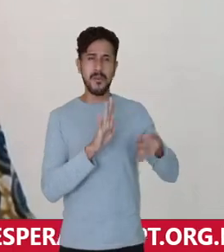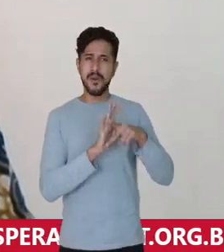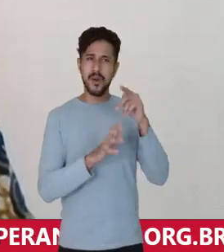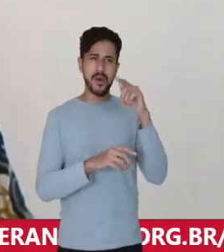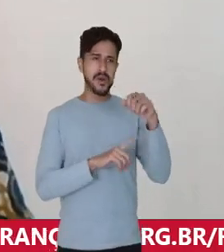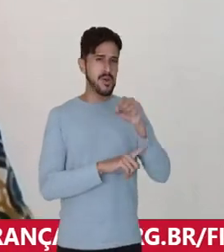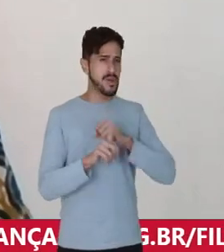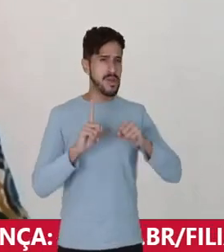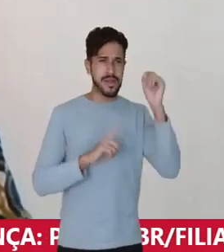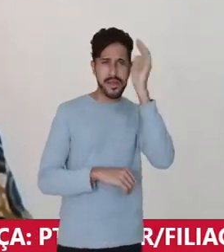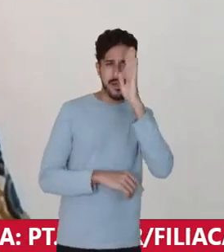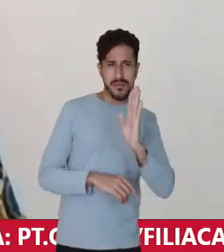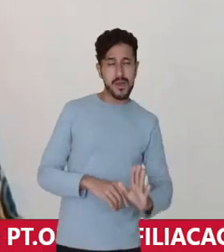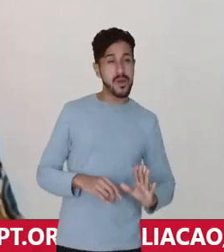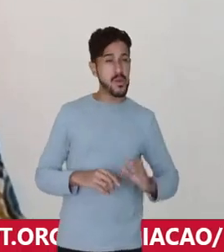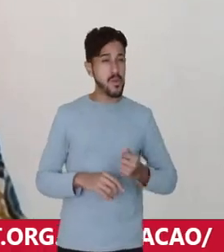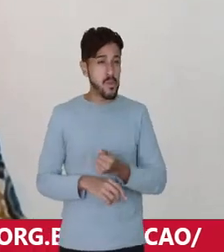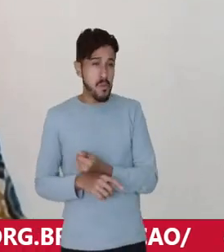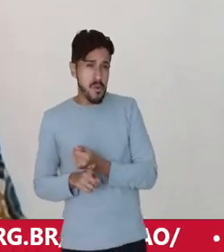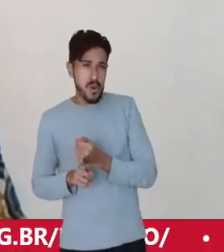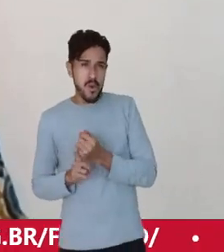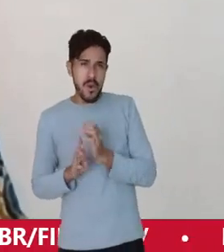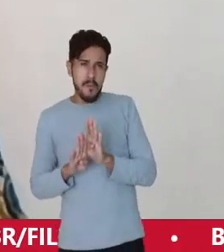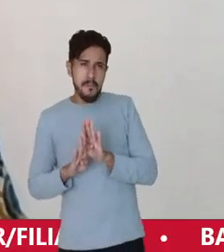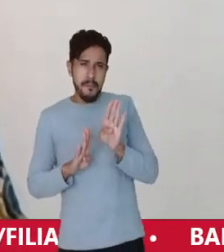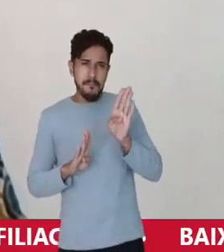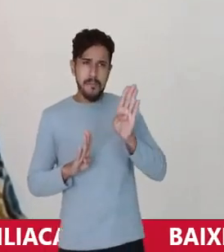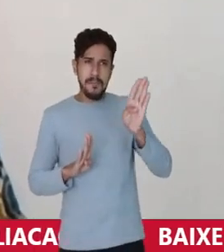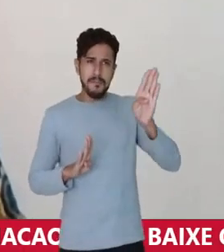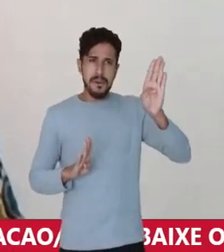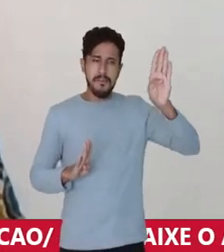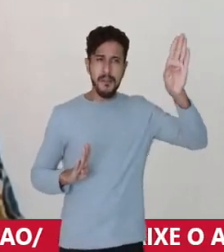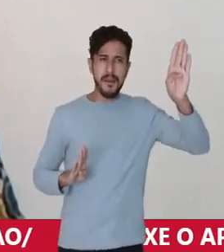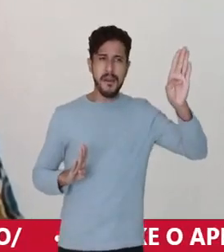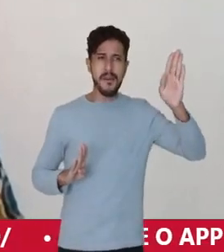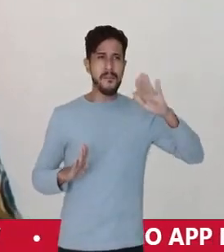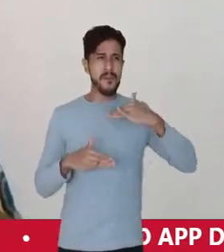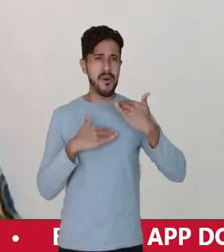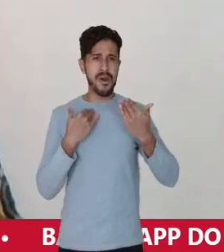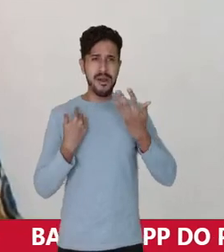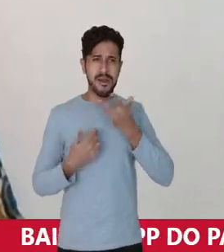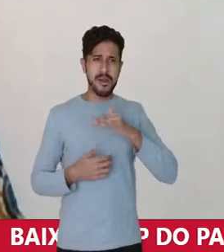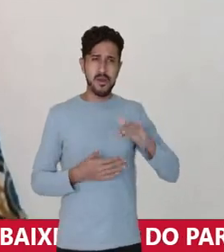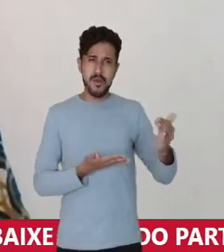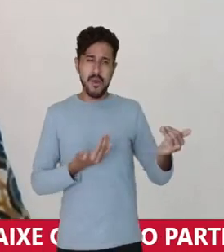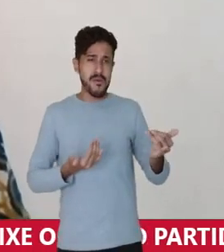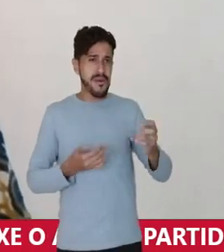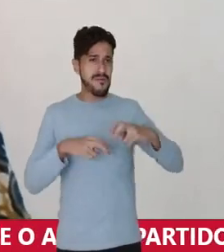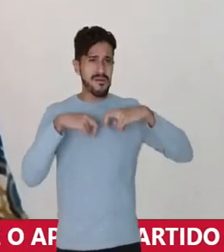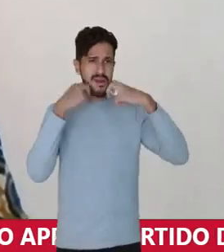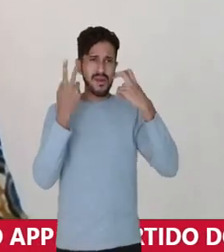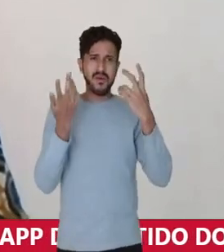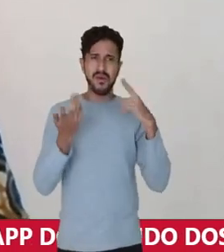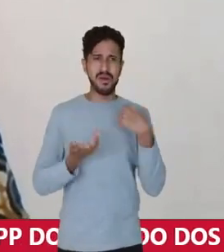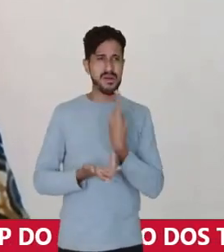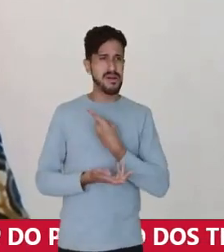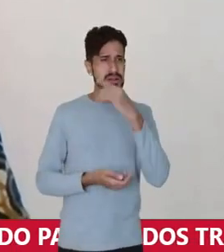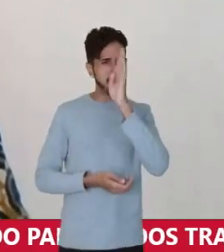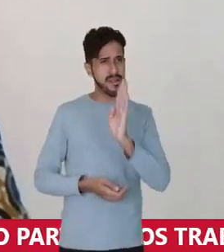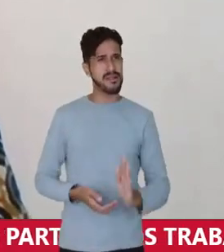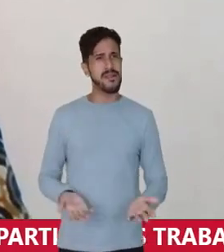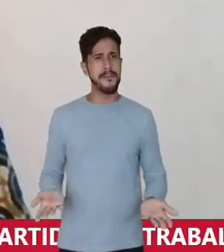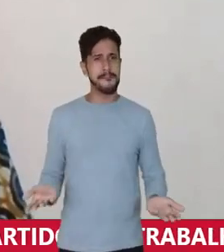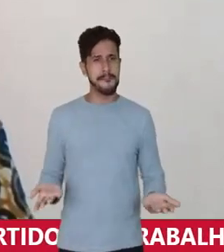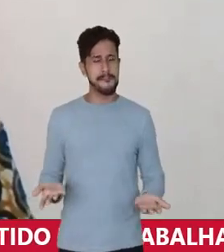sociedade brasileira. Esses números que a professora Nilma traz são números vergonhosos para todos nós, né? Então,